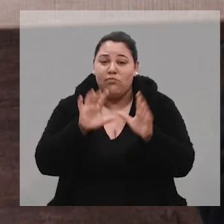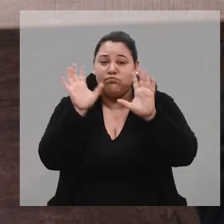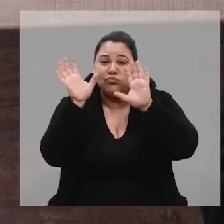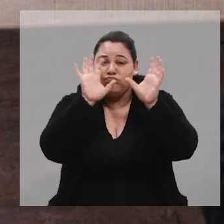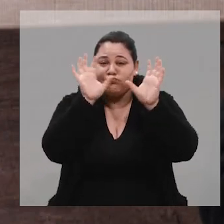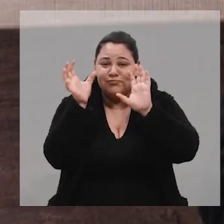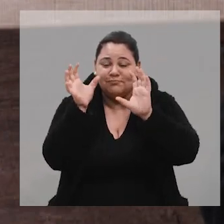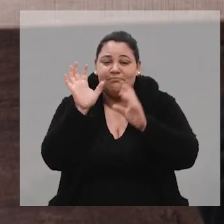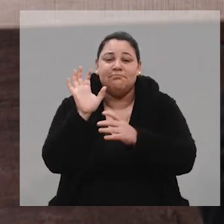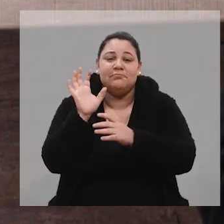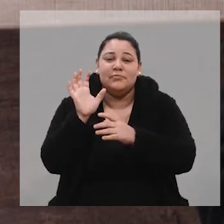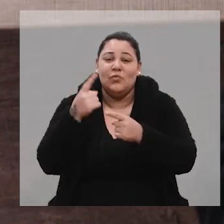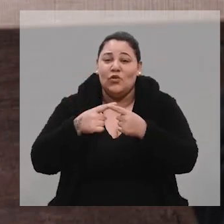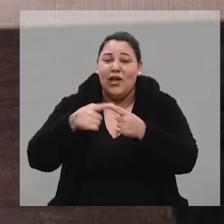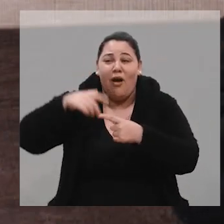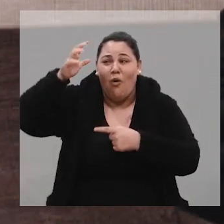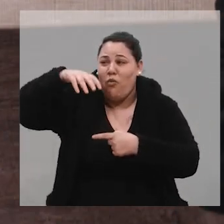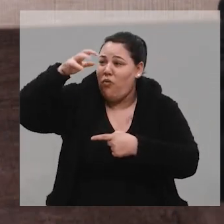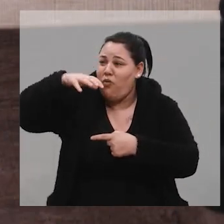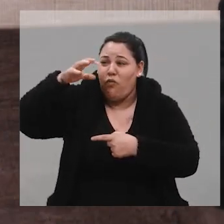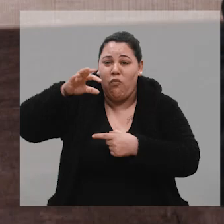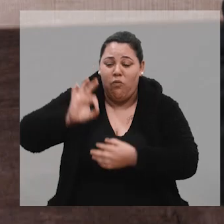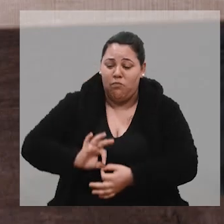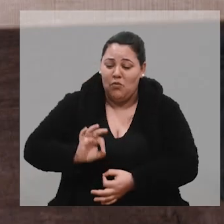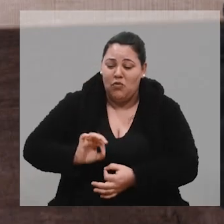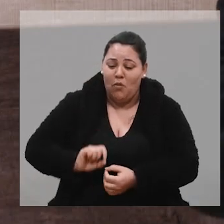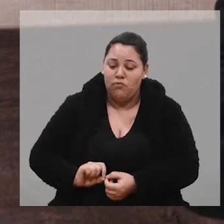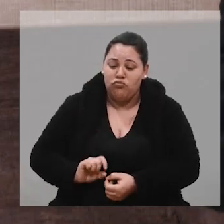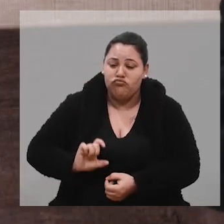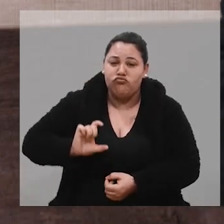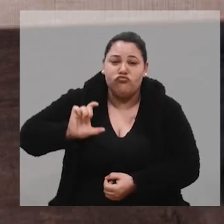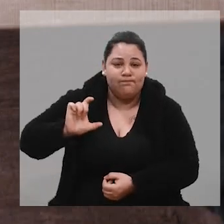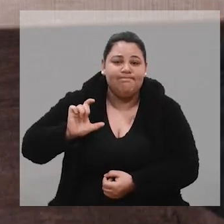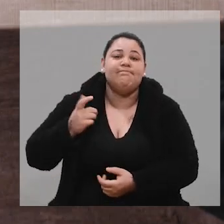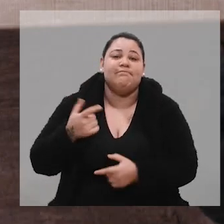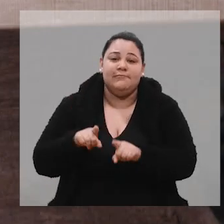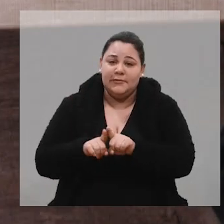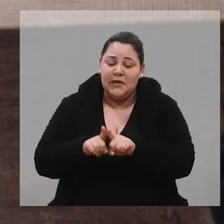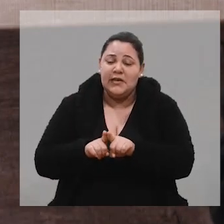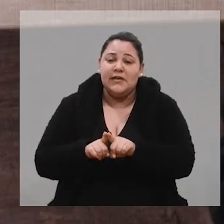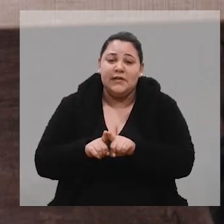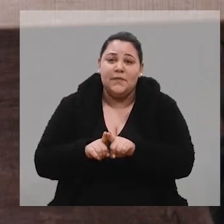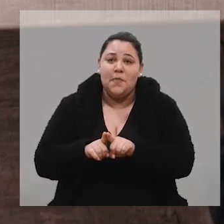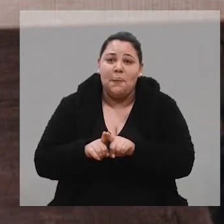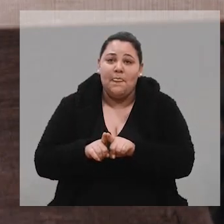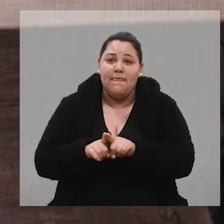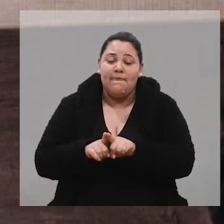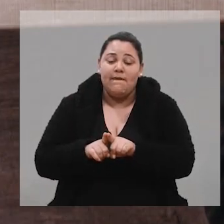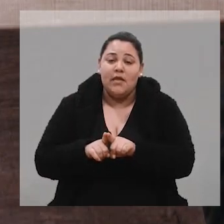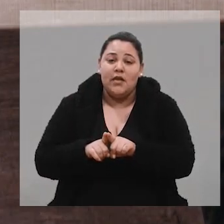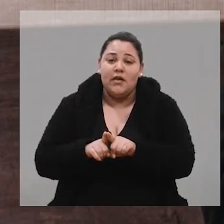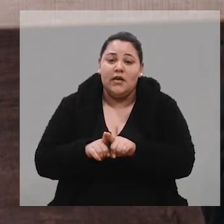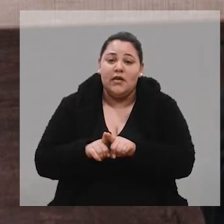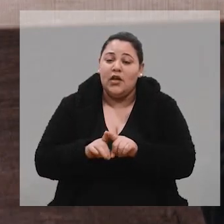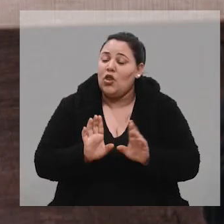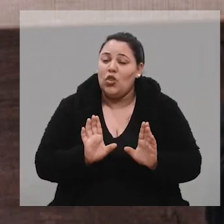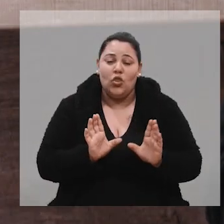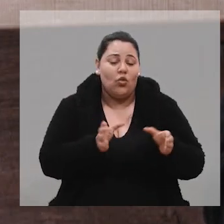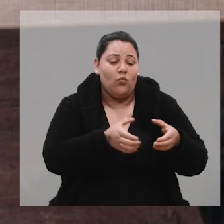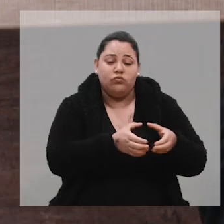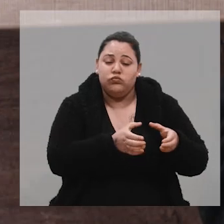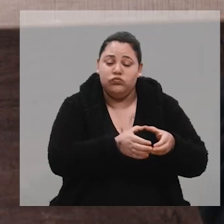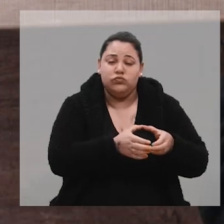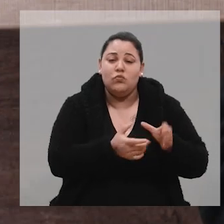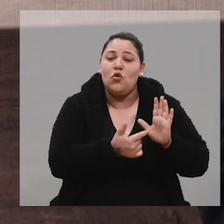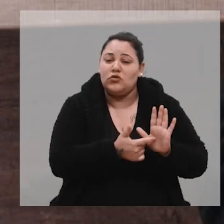vez vultuosamente as chuvas aumentavam ali naquelas primeiras semanas e eles manifestaram de